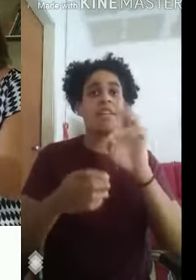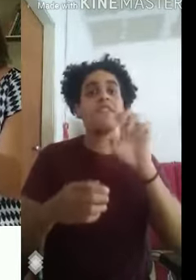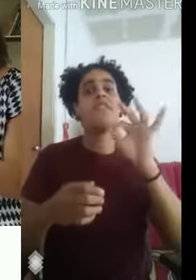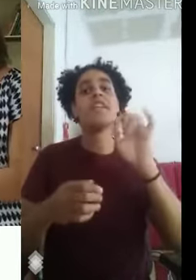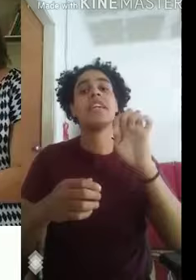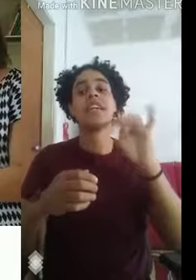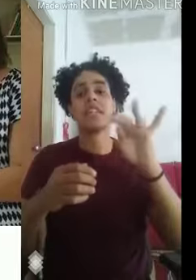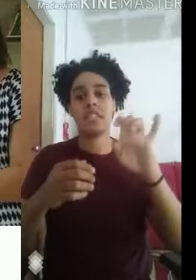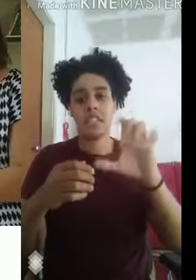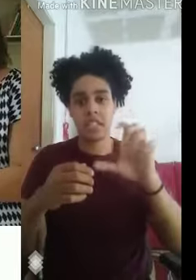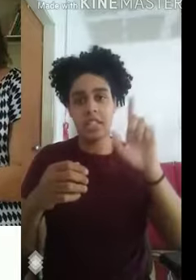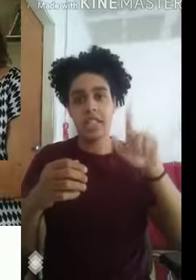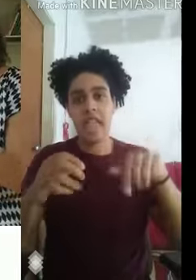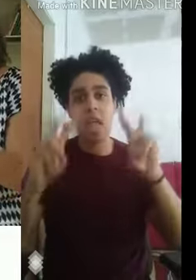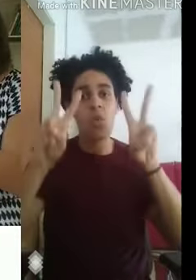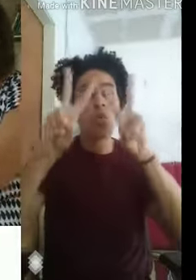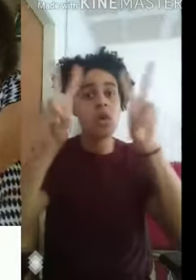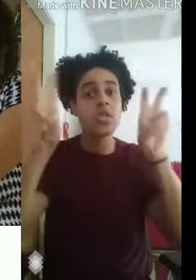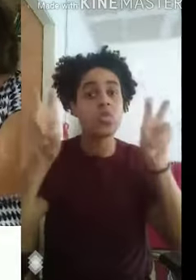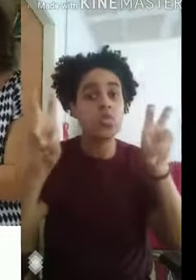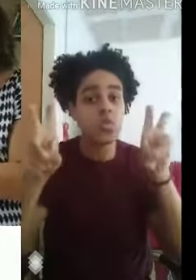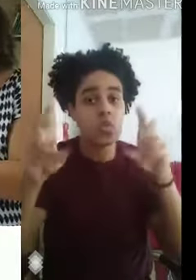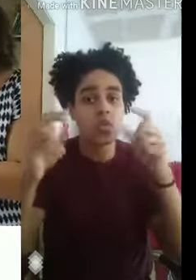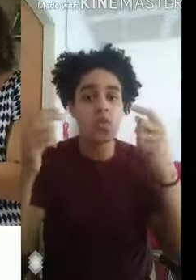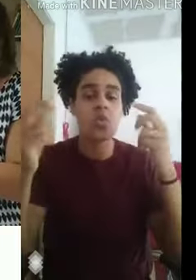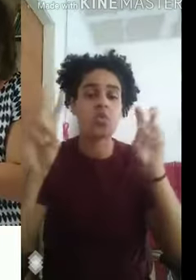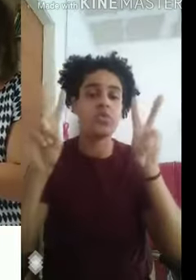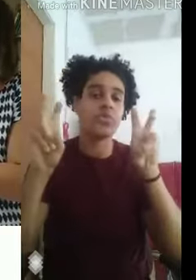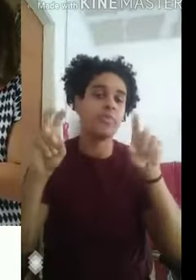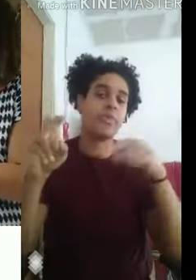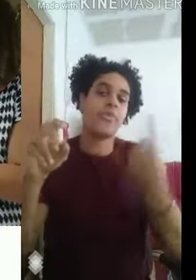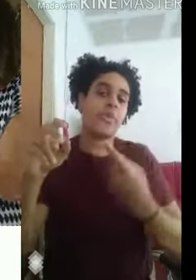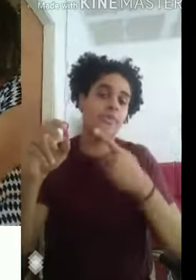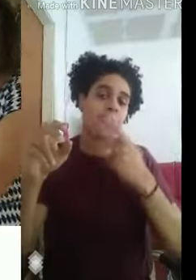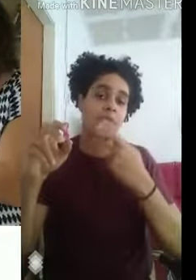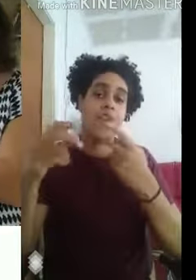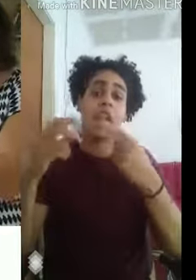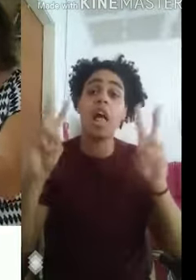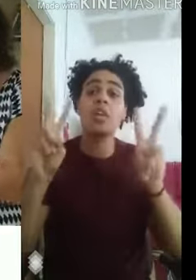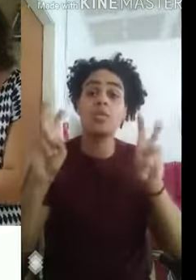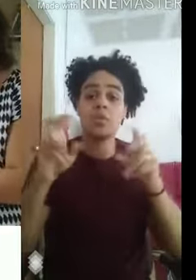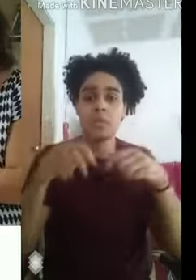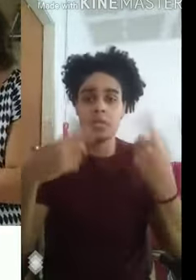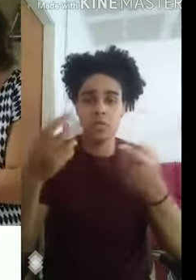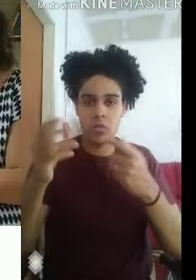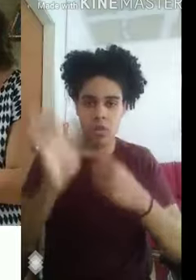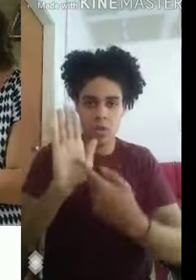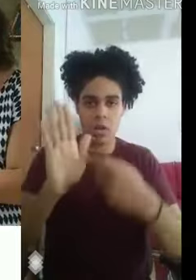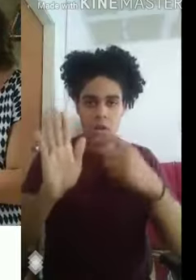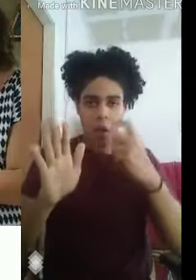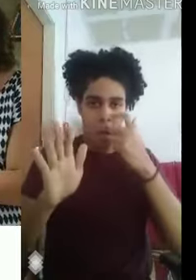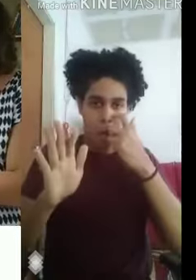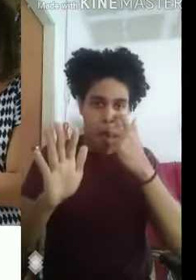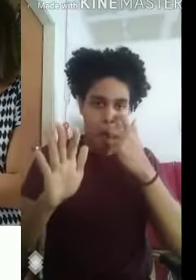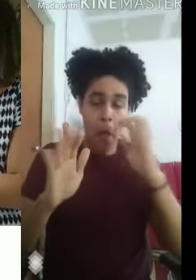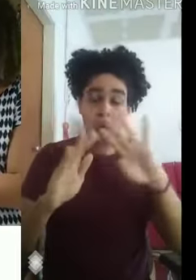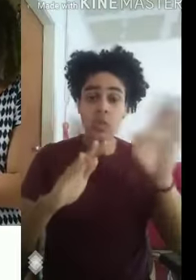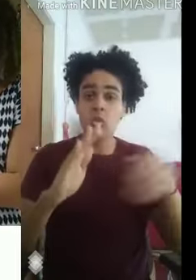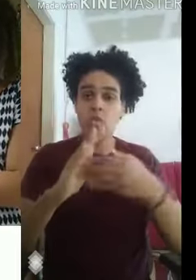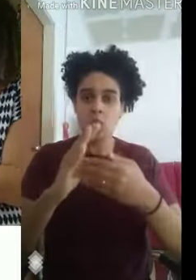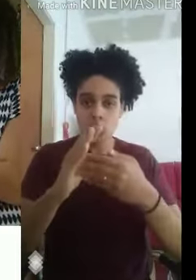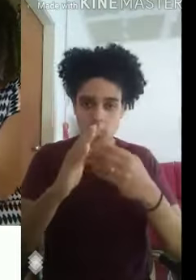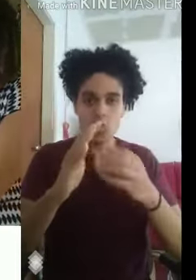falar. Muito bem, isso aqui mostra pra gente que todos esses elementos precisam fazer parte da